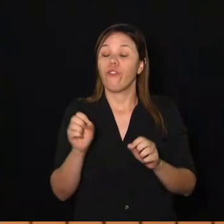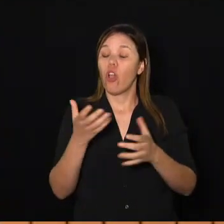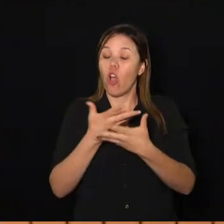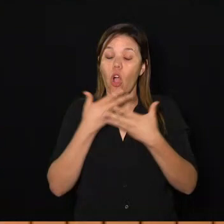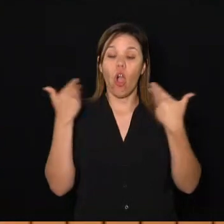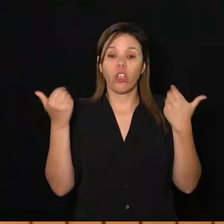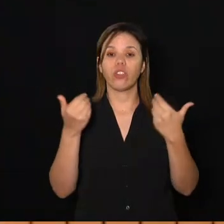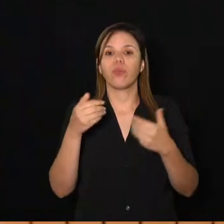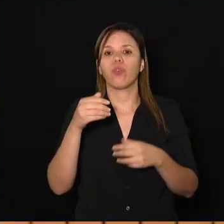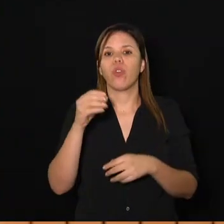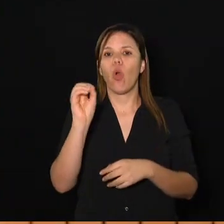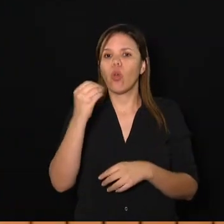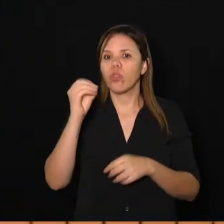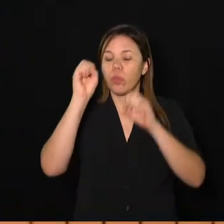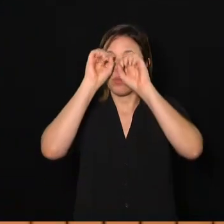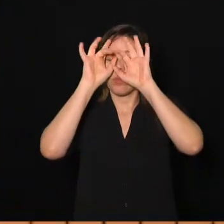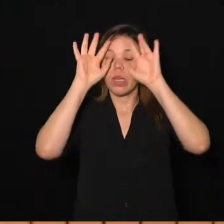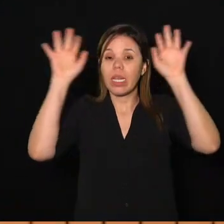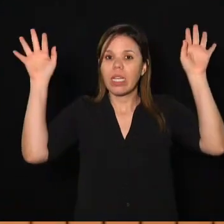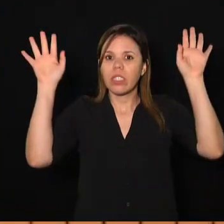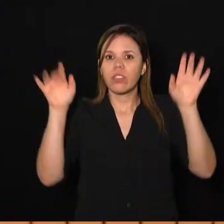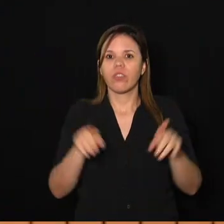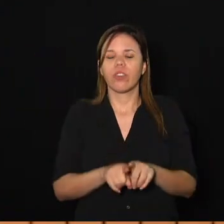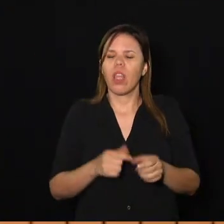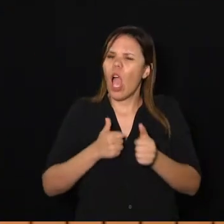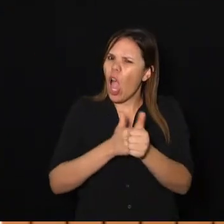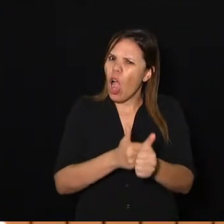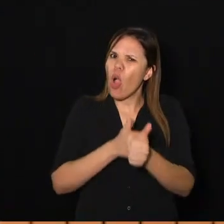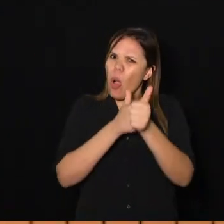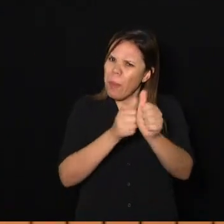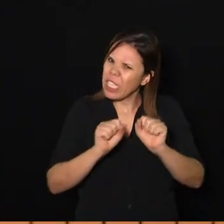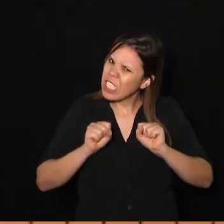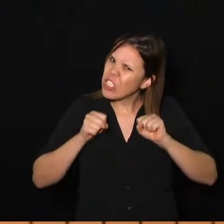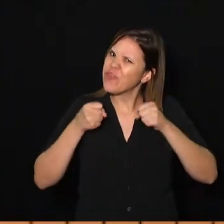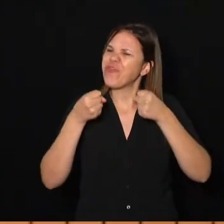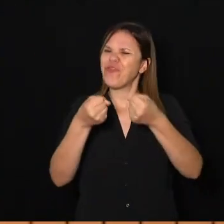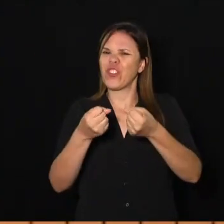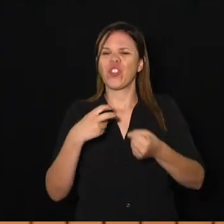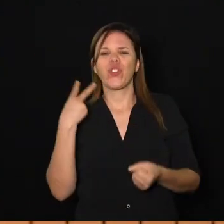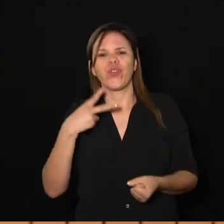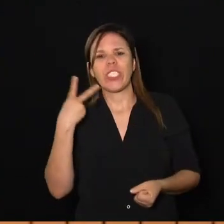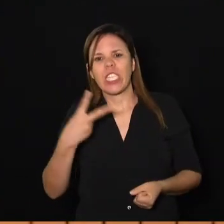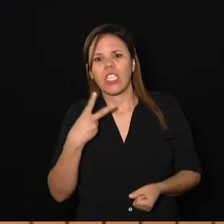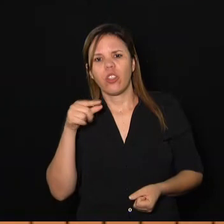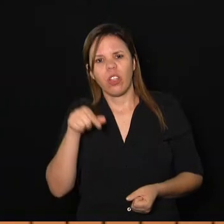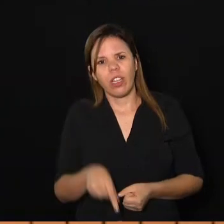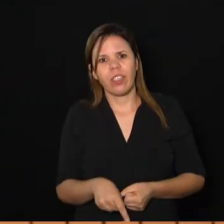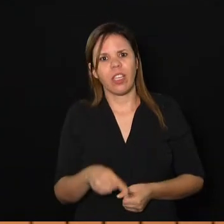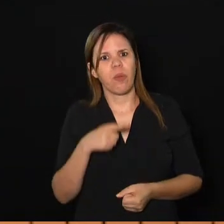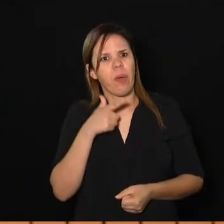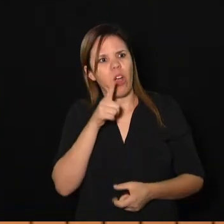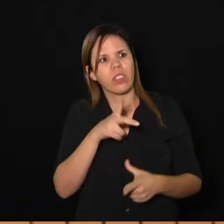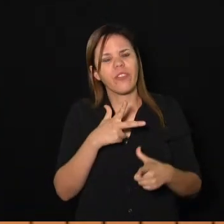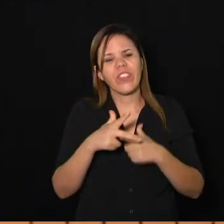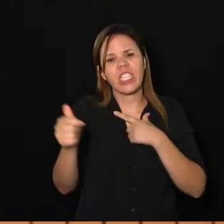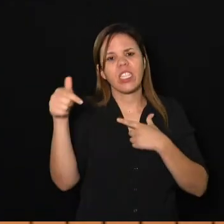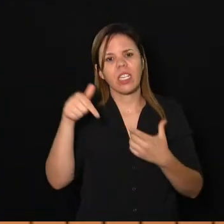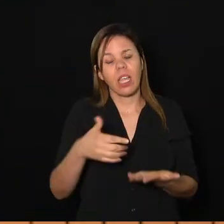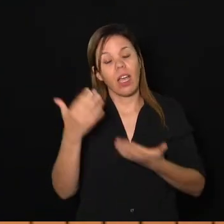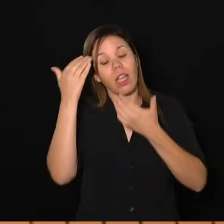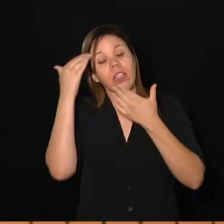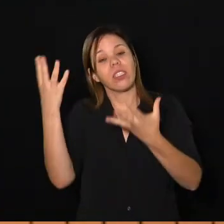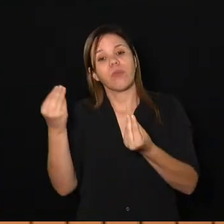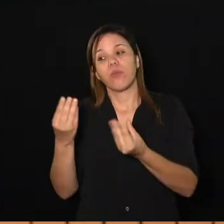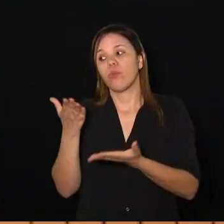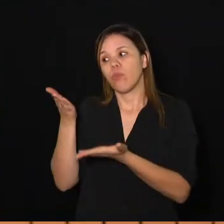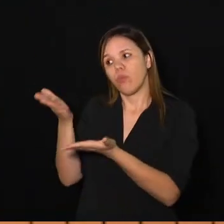e desde então a gente tem acompanhado o empenho do vereador aqui para emplacar esse PL a gente agradece muito